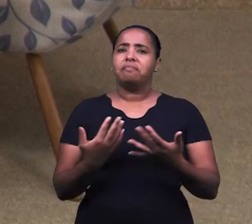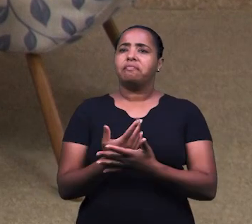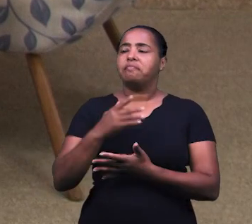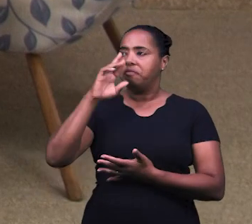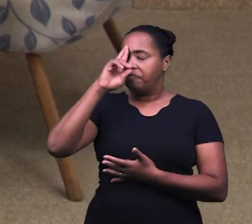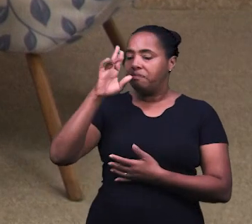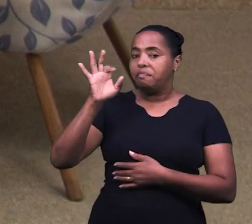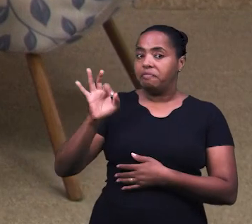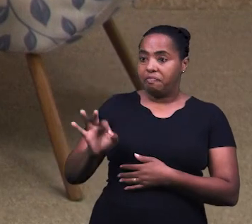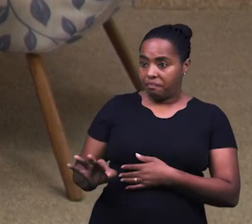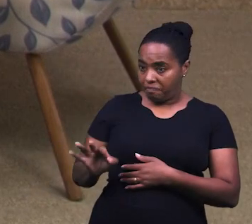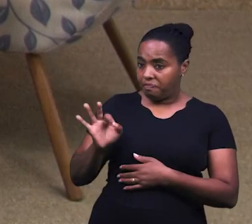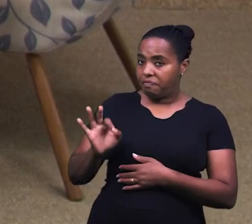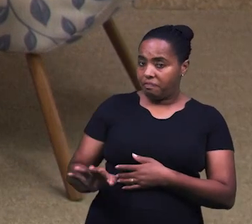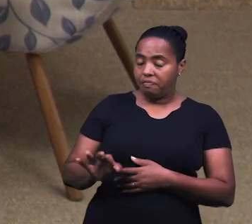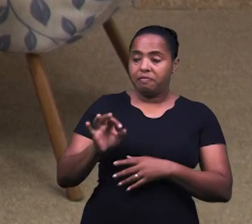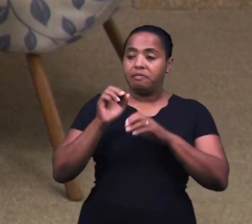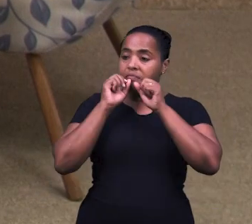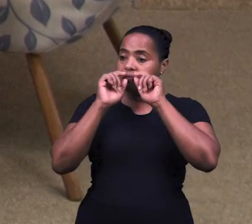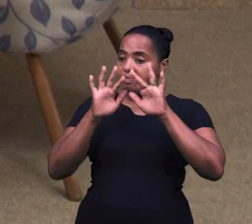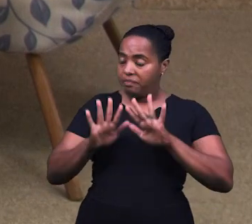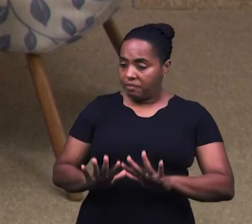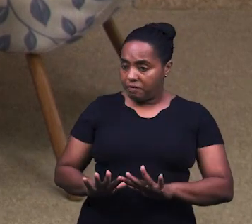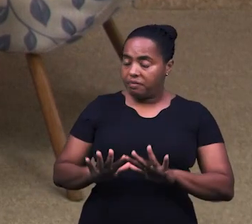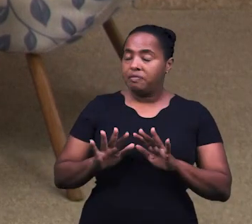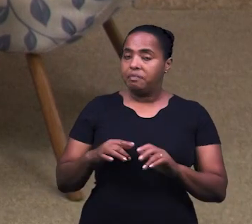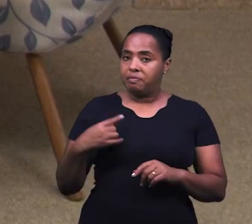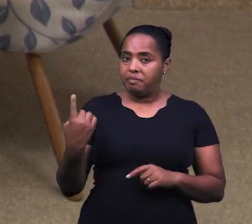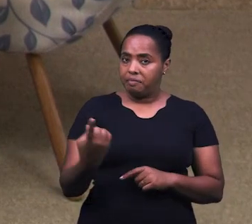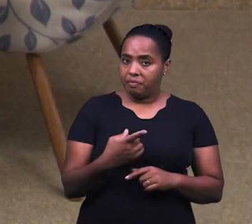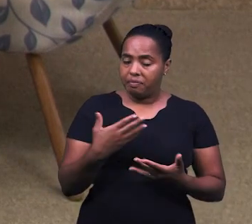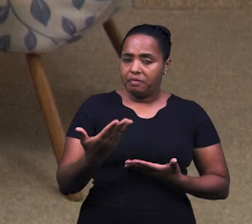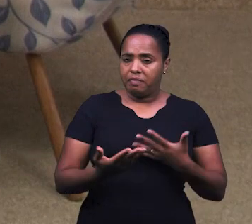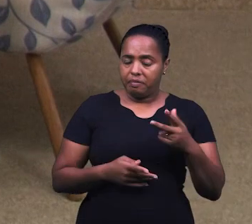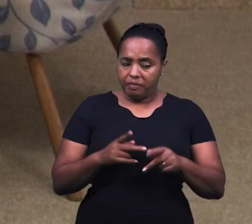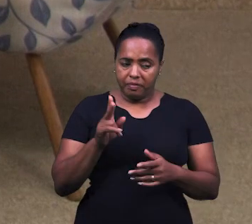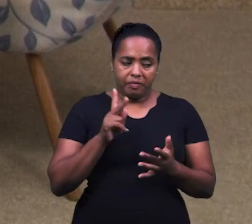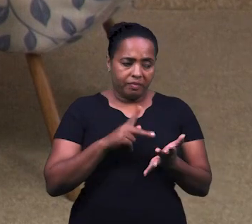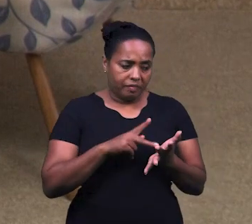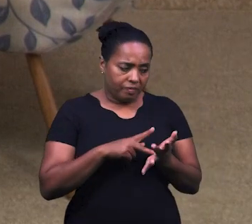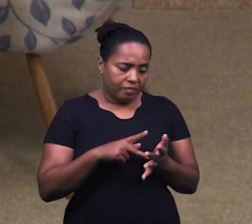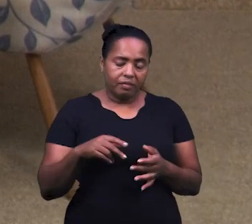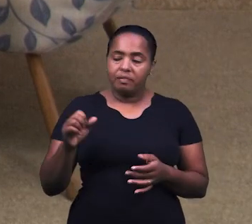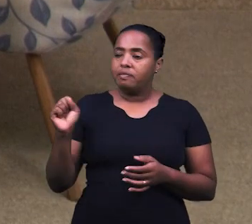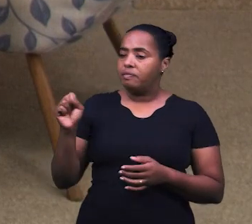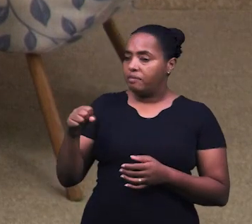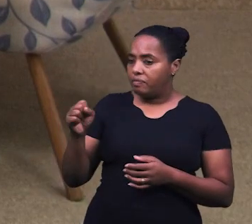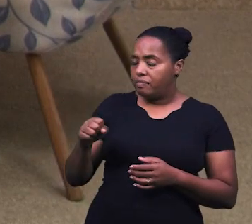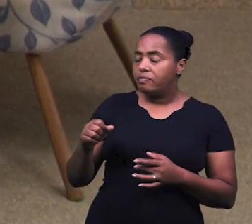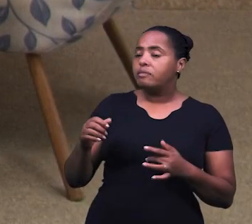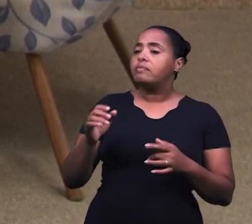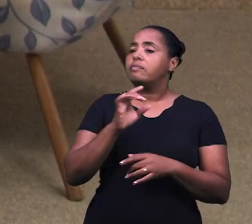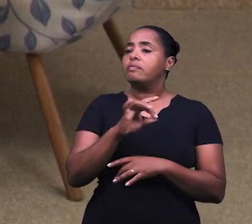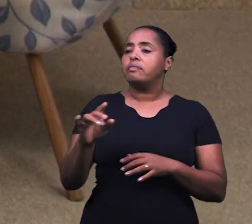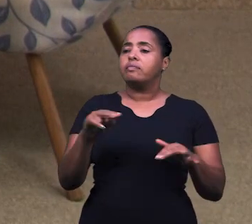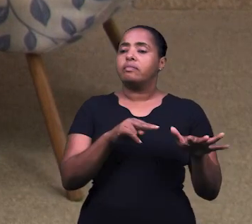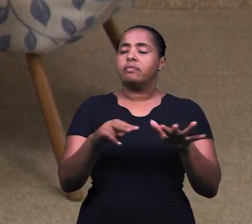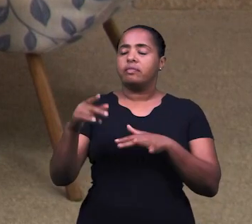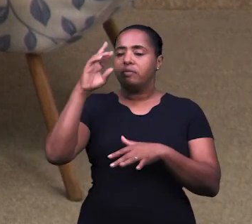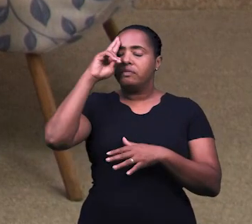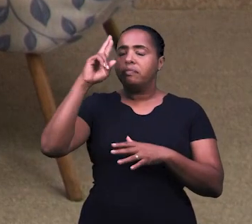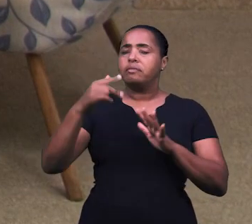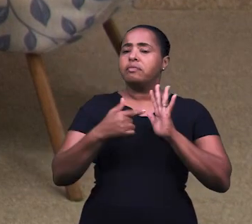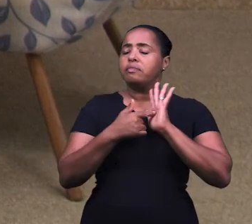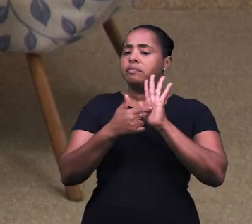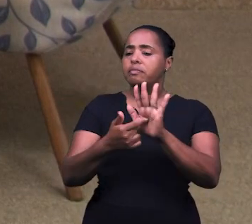Glória a Jesus. Com certeza, isso tem sido uma grande experiência para a igreja, não é verdade? Amém. A cada semana o Senhor tem nos mostrado